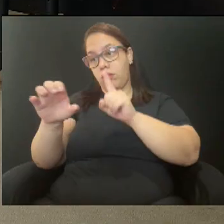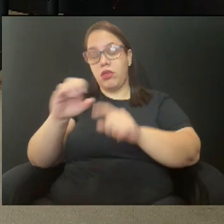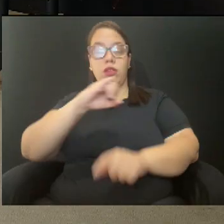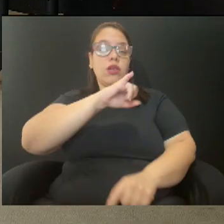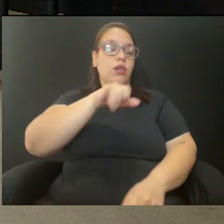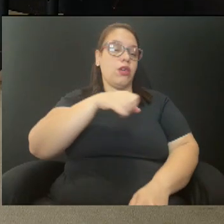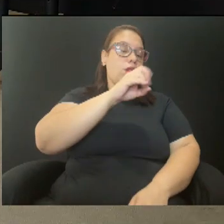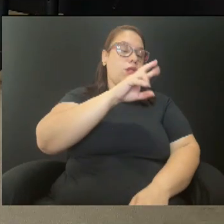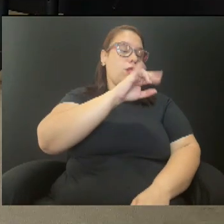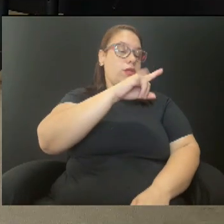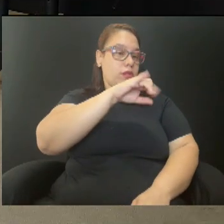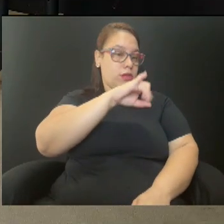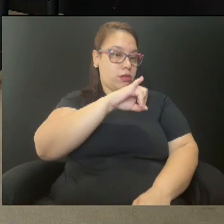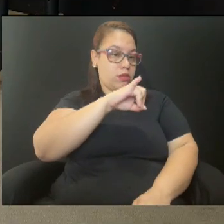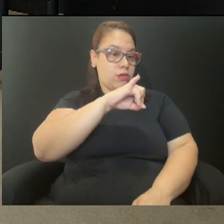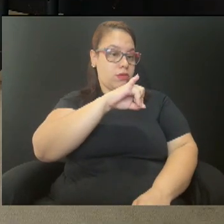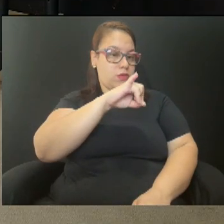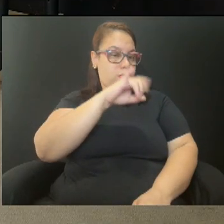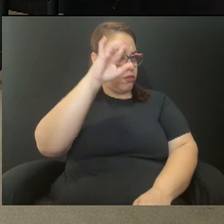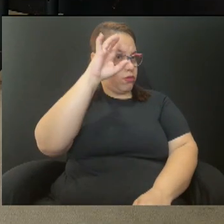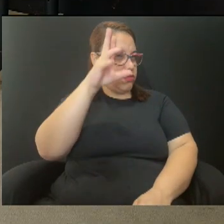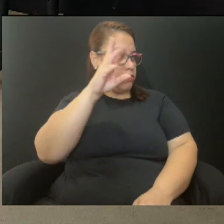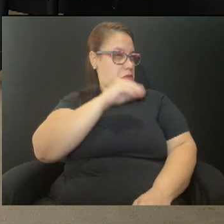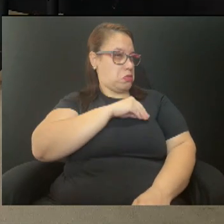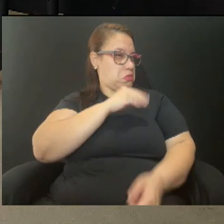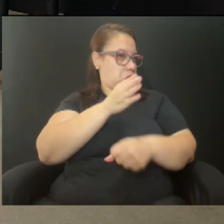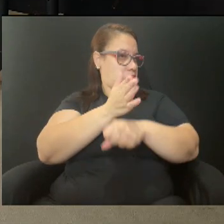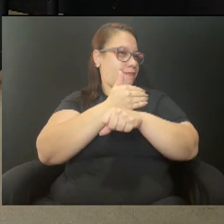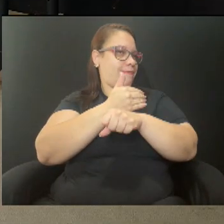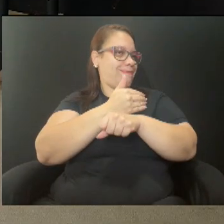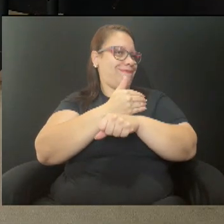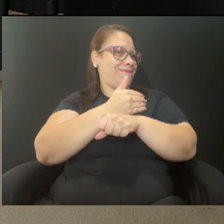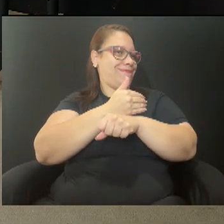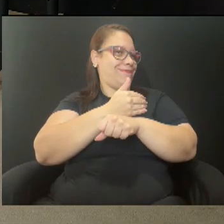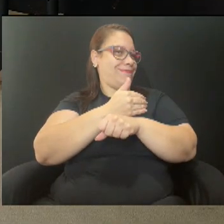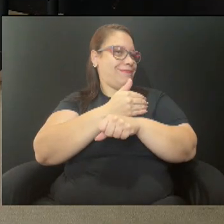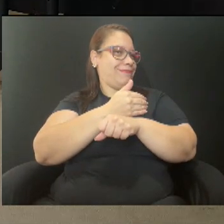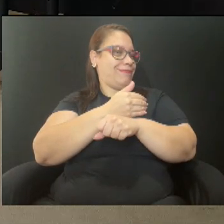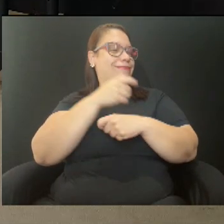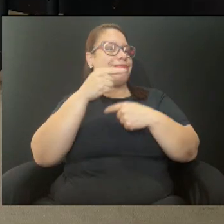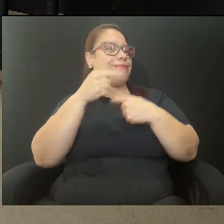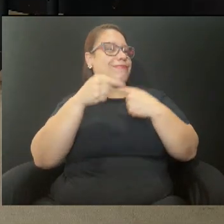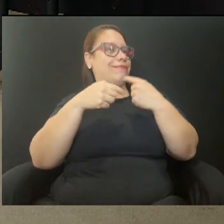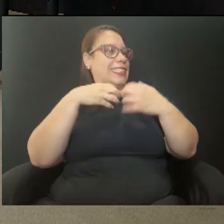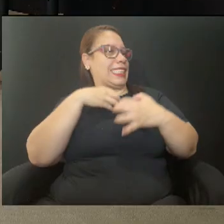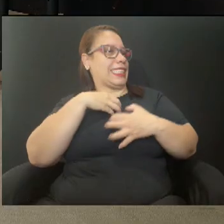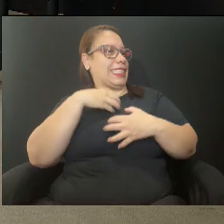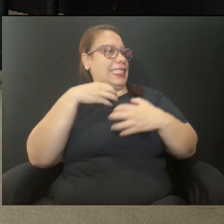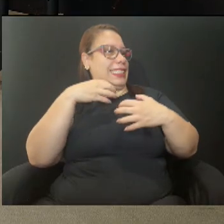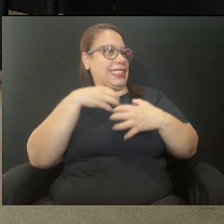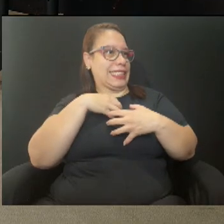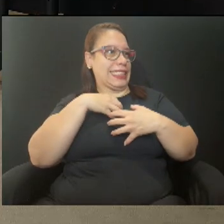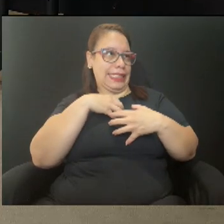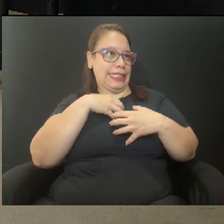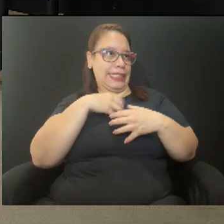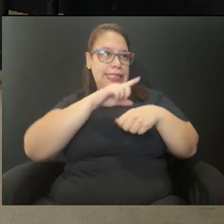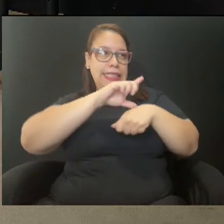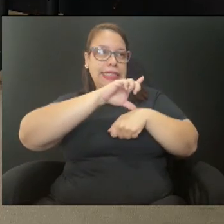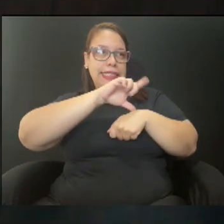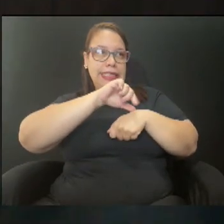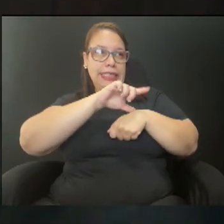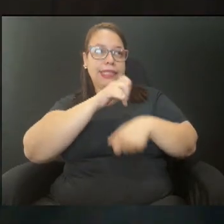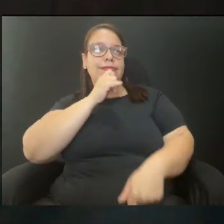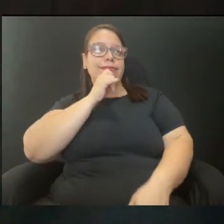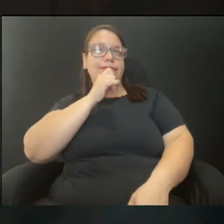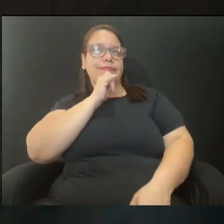de ganhar muito cedo, né, gera essa sensação de atraso, por exemplo, às vezes as pessoas